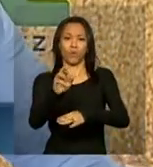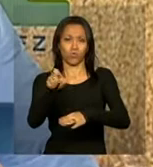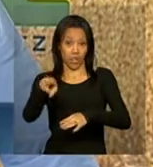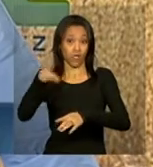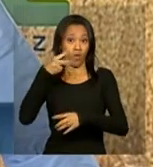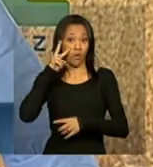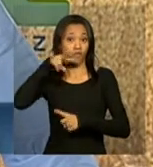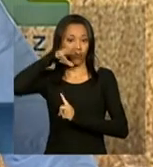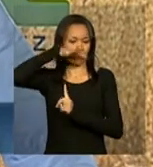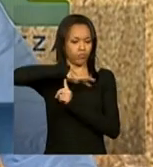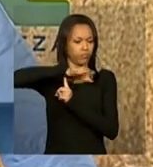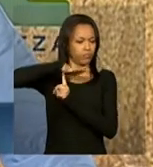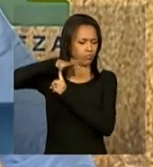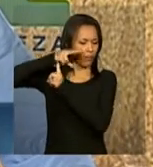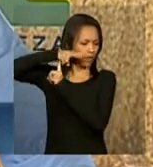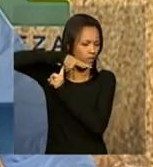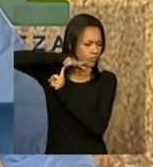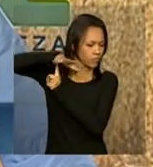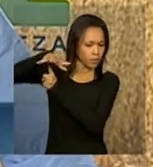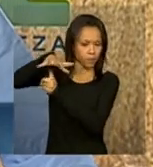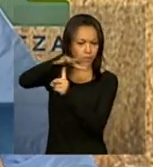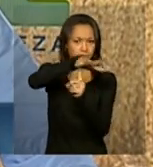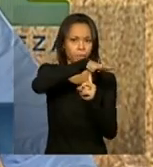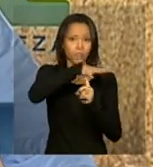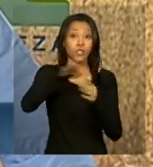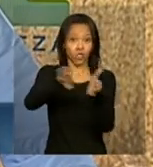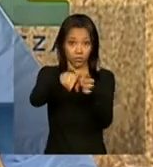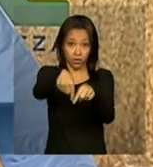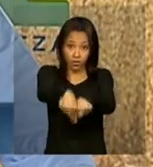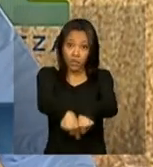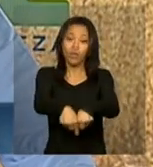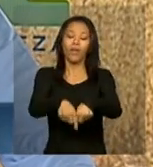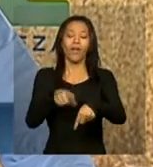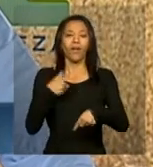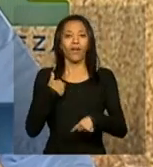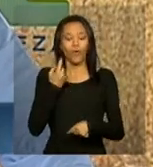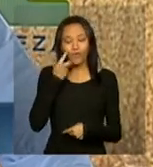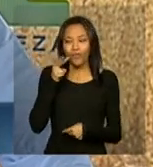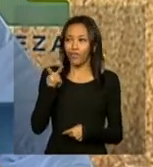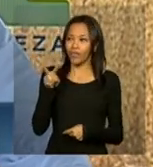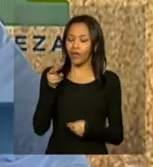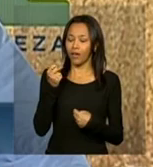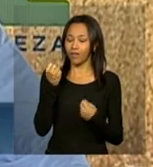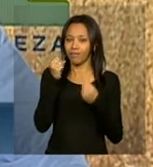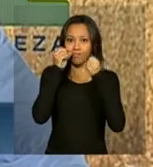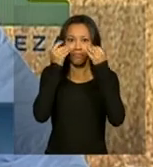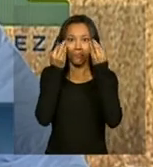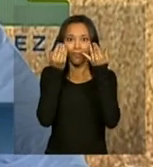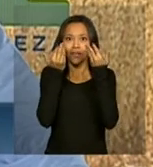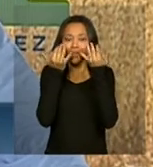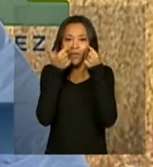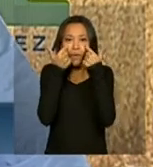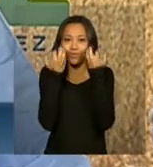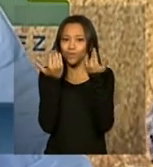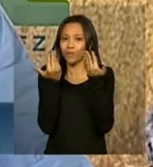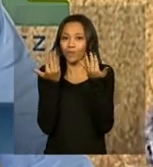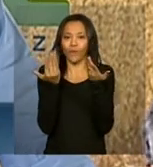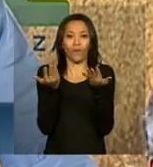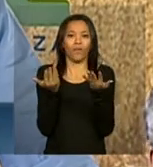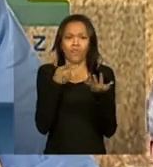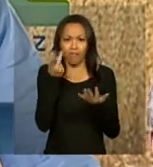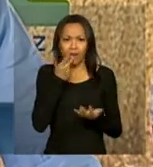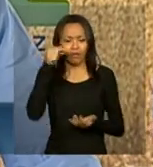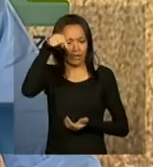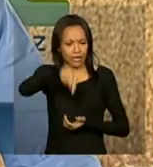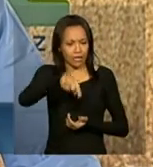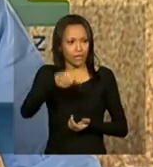de helicóptero de Sinop para cá, eu via o brilho nos seus olhos e falando que esse aqui é